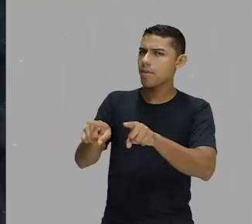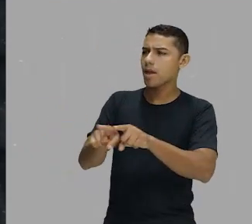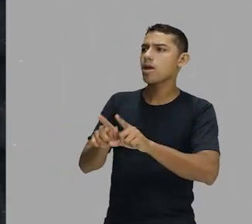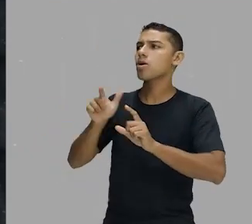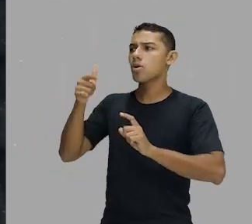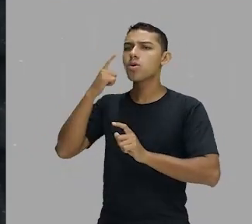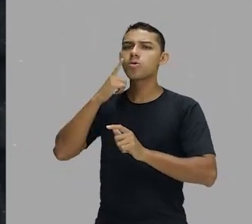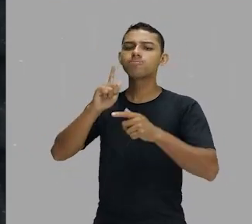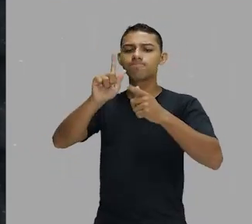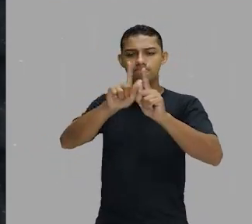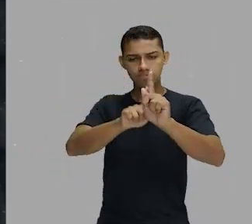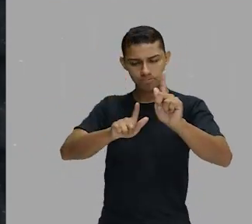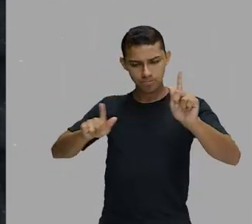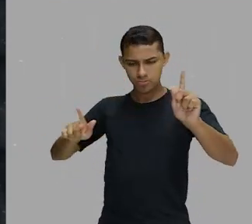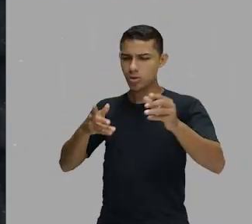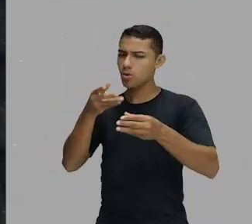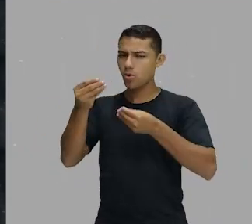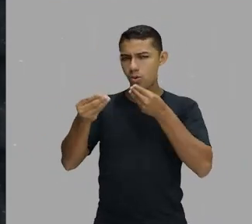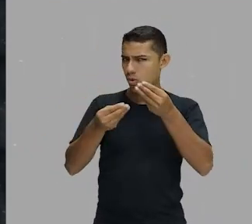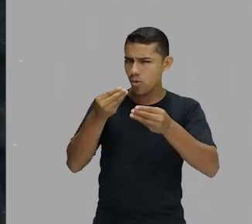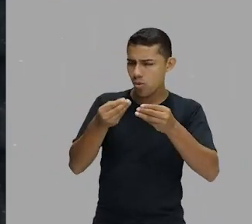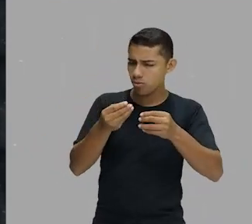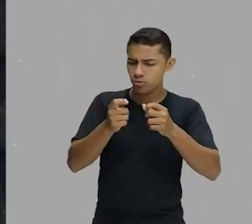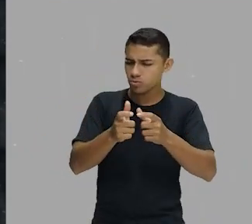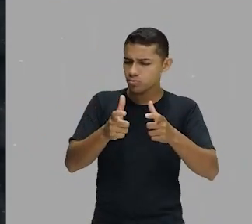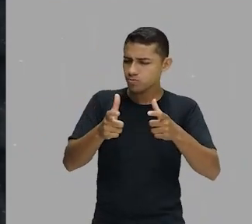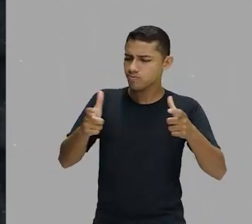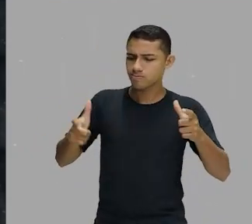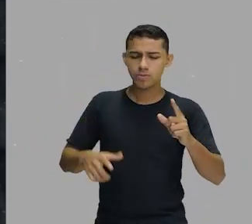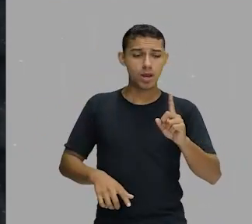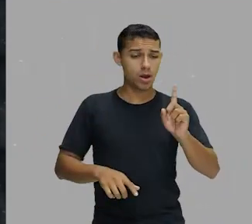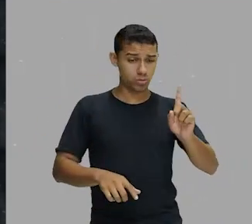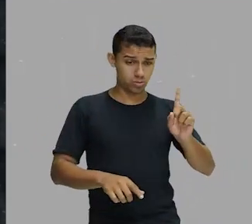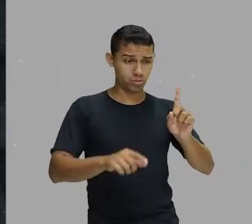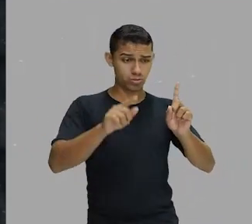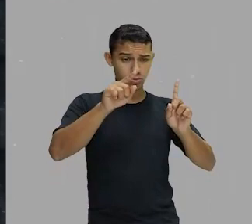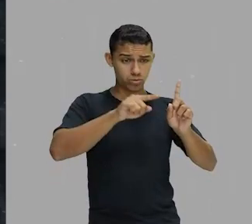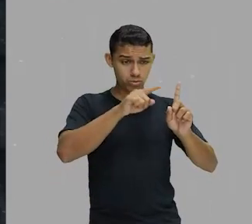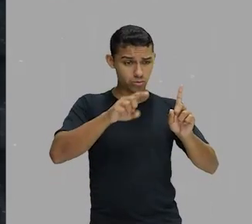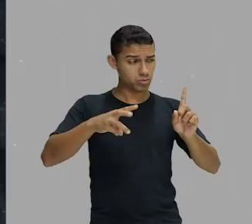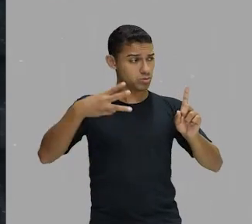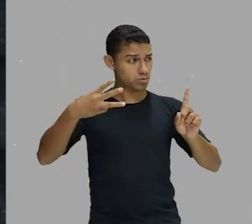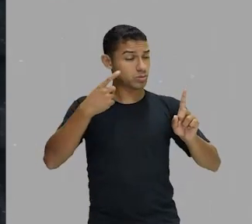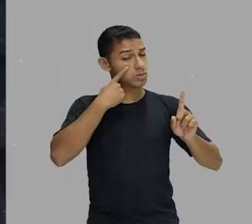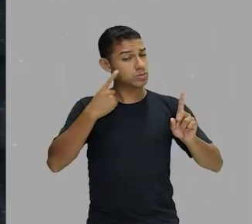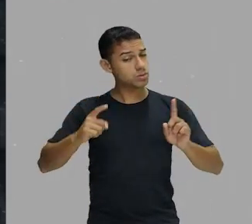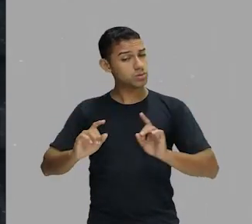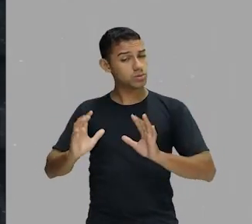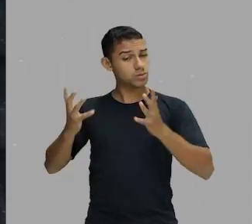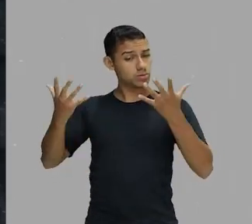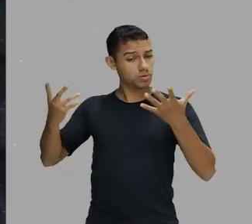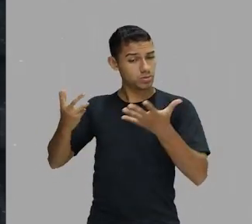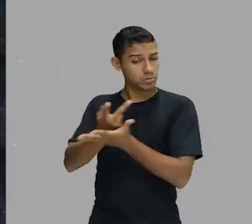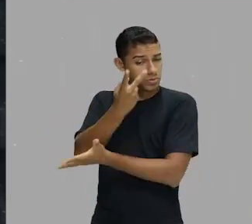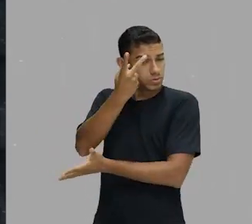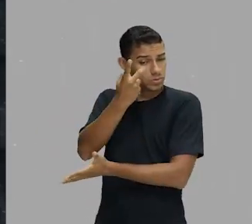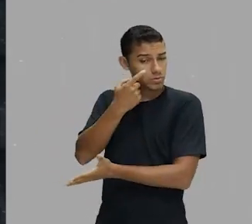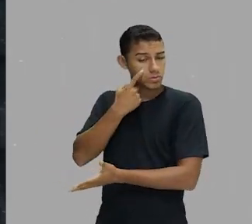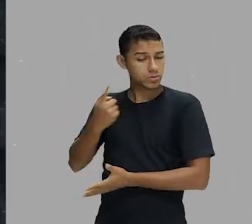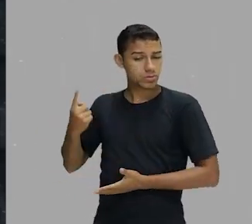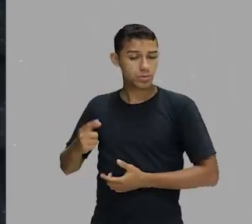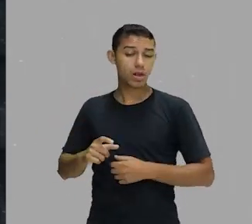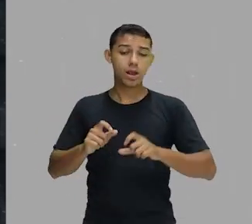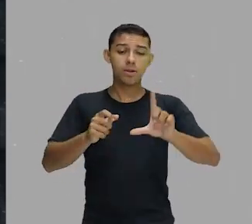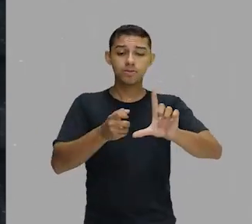inclusive a análise do gráfico, como é que esse gráfico está se comportando. Nós já vimos, desde lá a primeira situação, que as chamadas